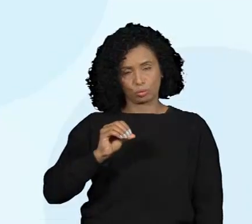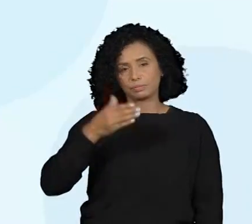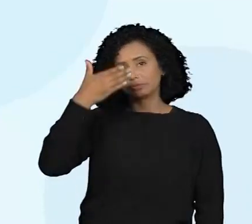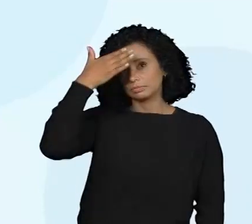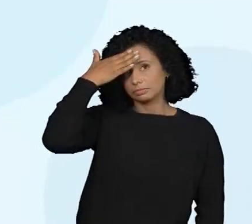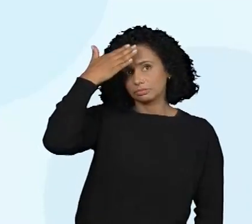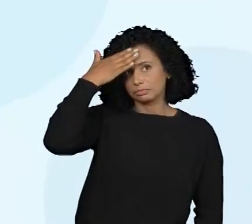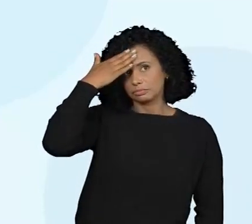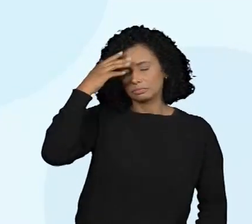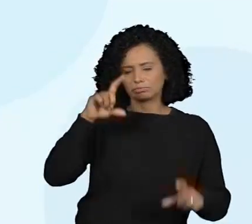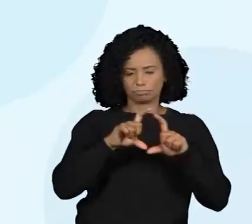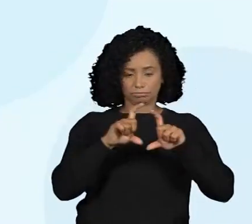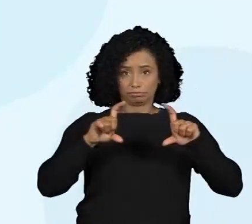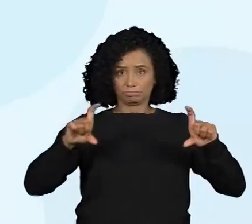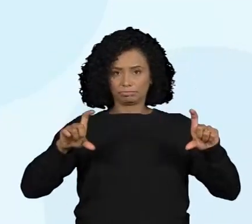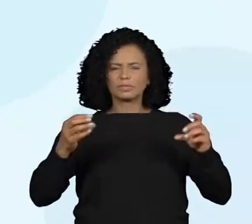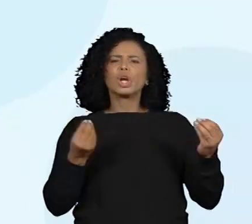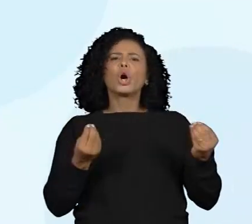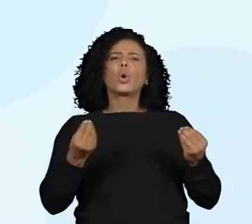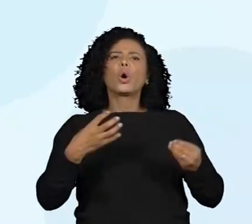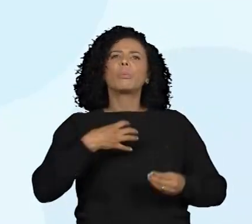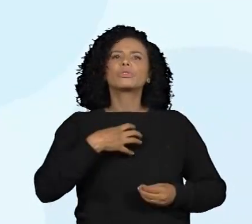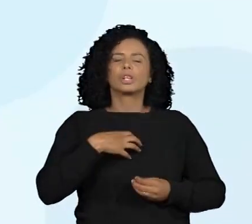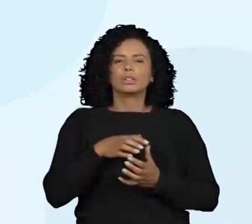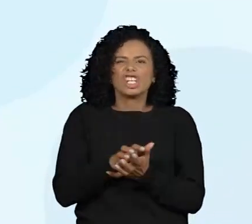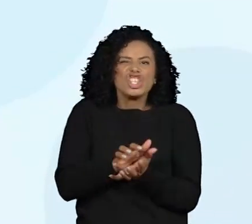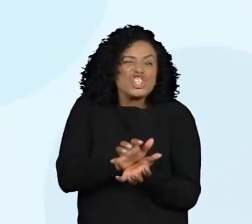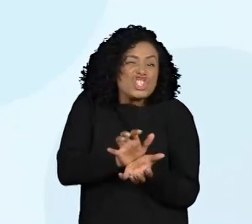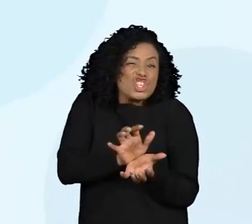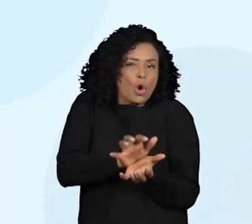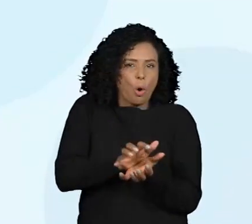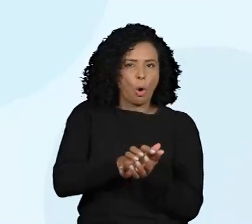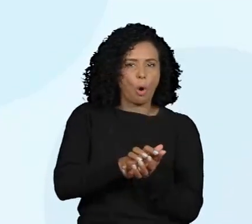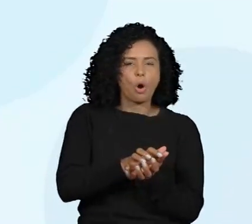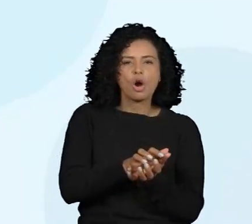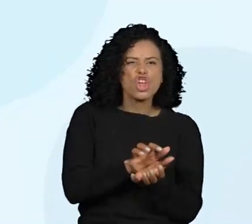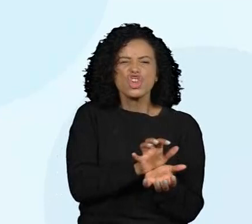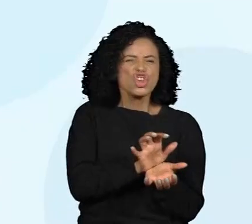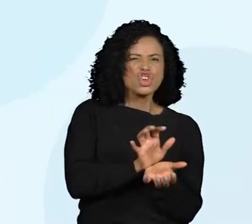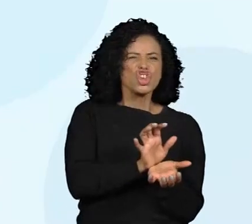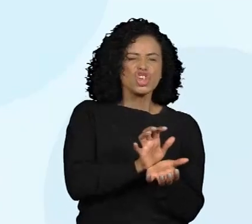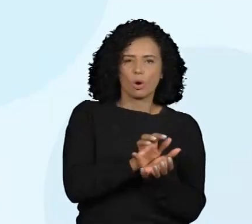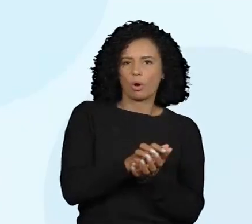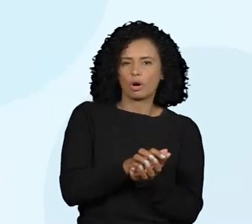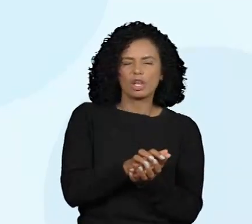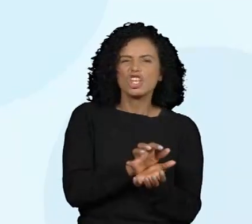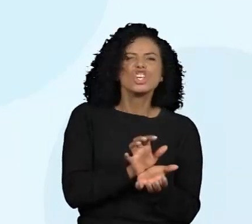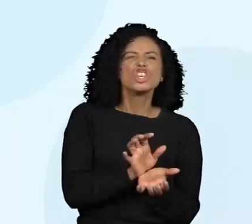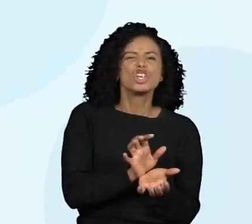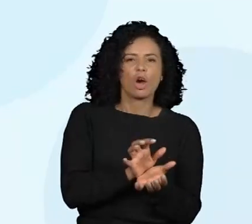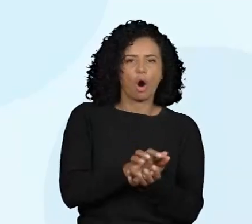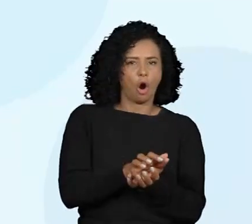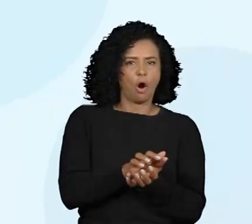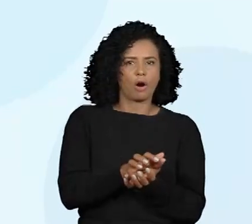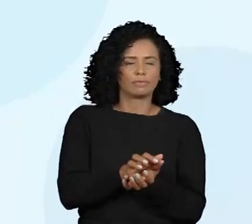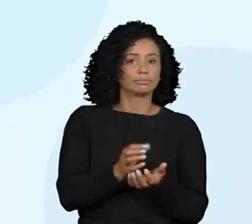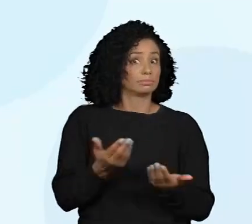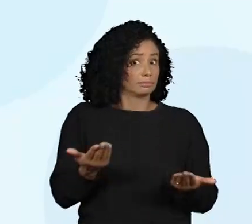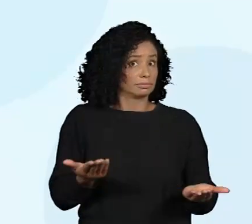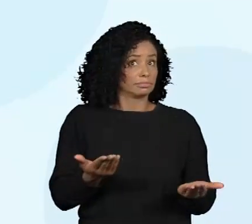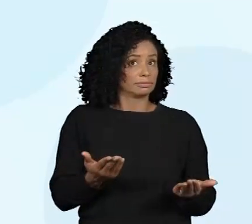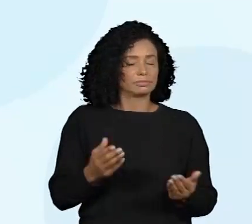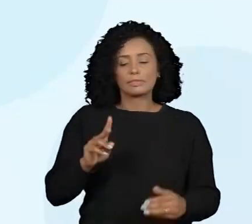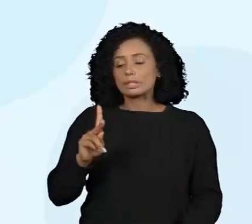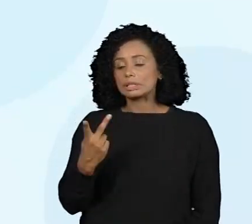então se eu for riscar aqui Wii U o i o i o e se